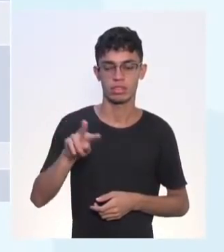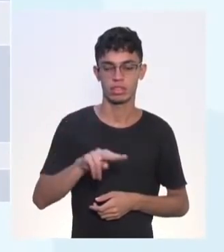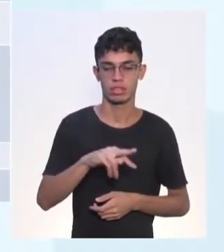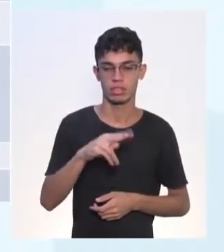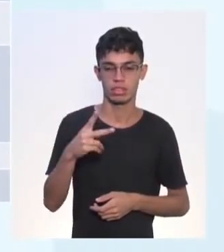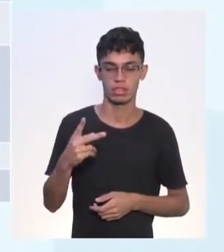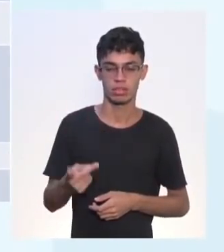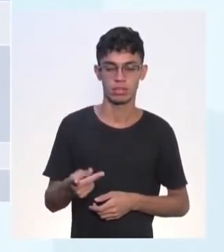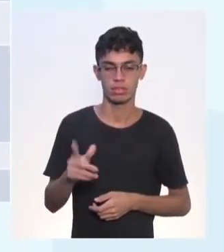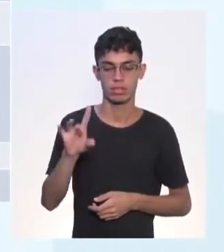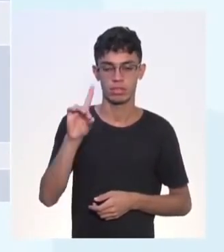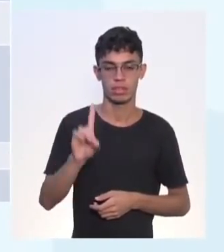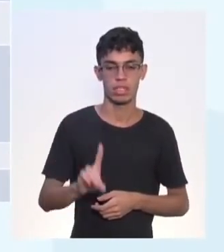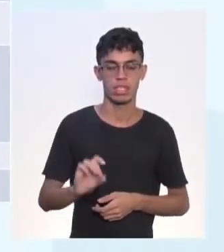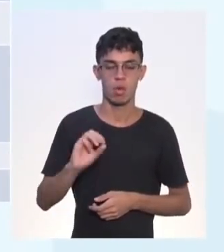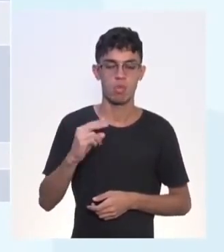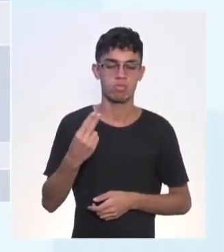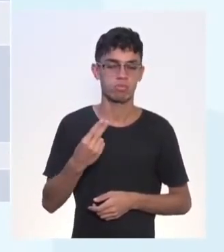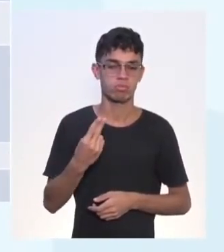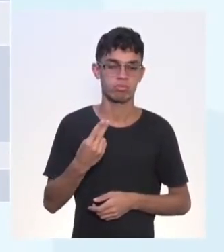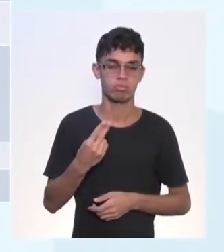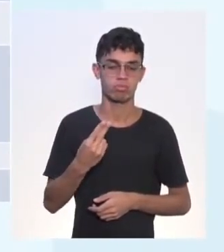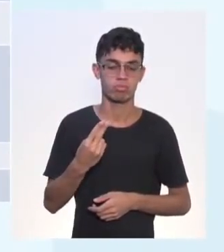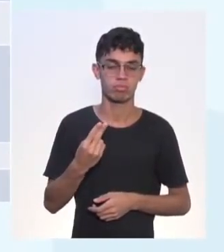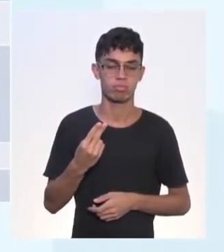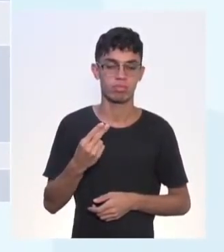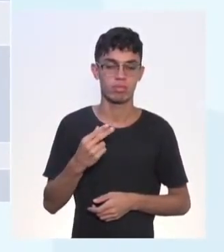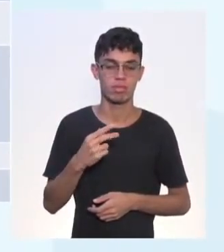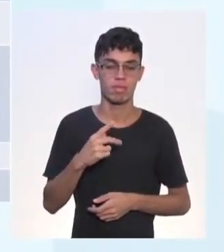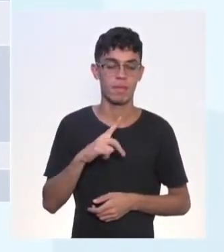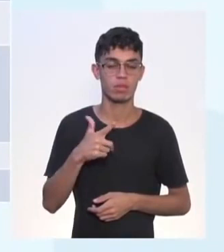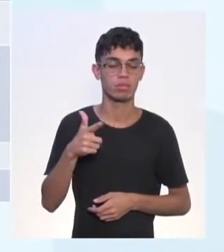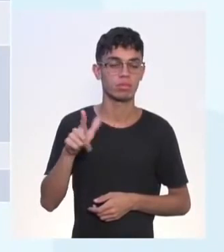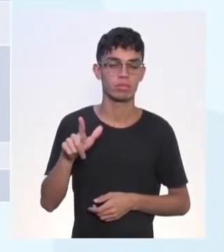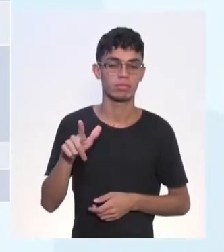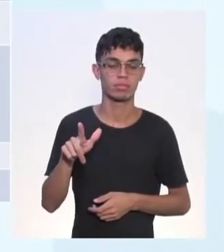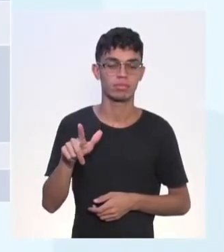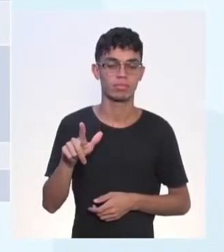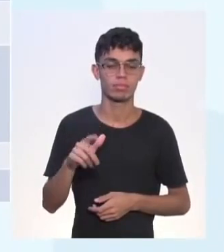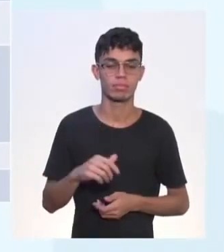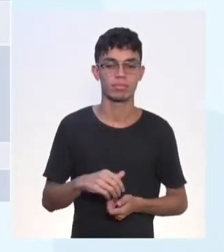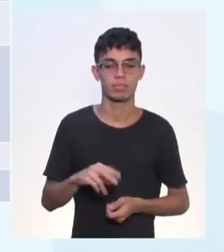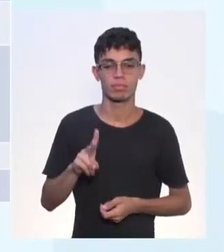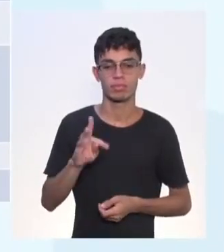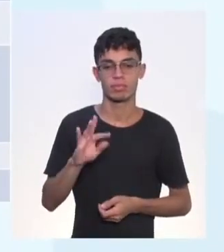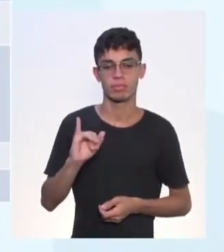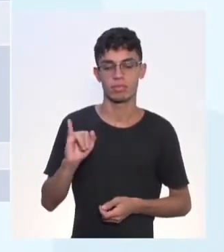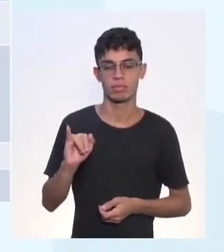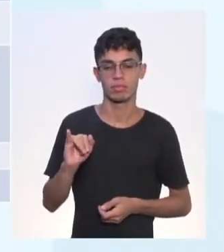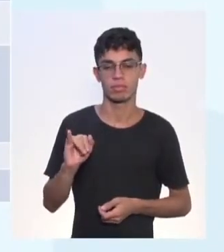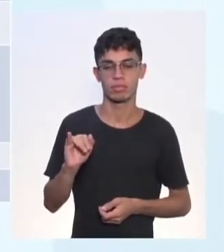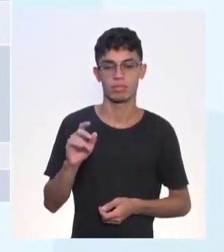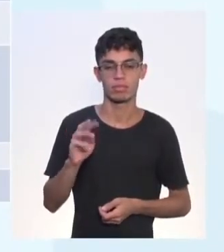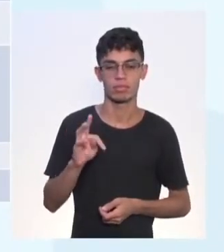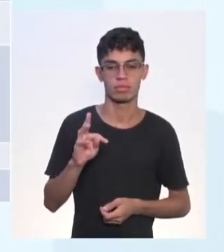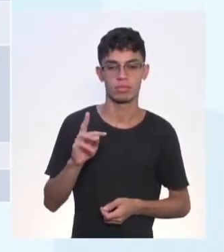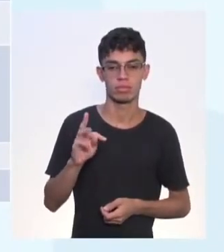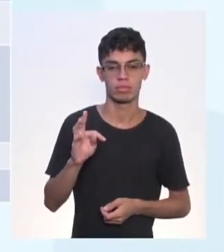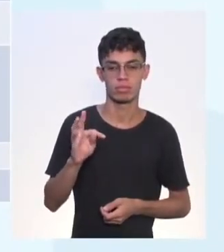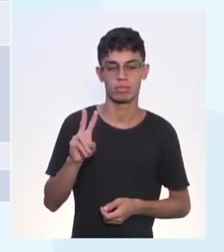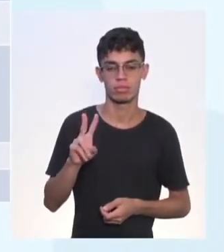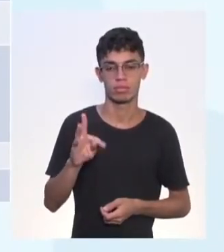A transitividade é direta ou indireta? Vamos ver. Subiu uma aqui como VTI, outra como